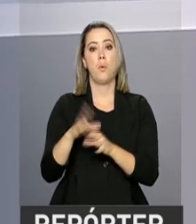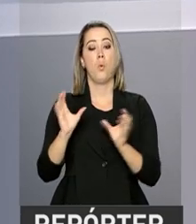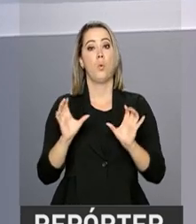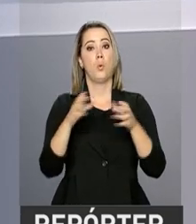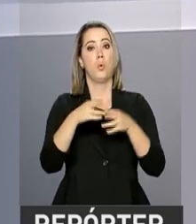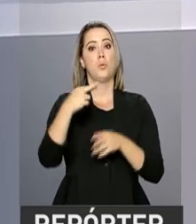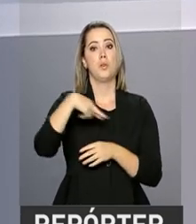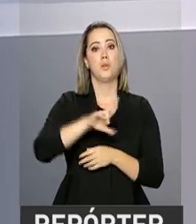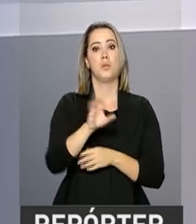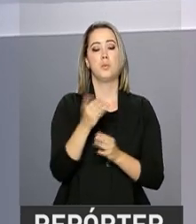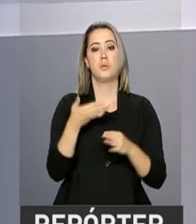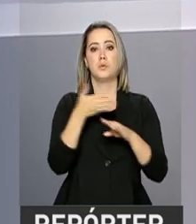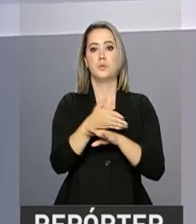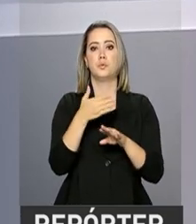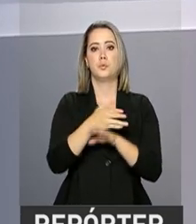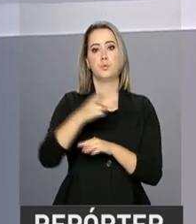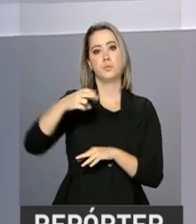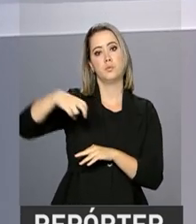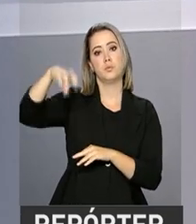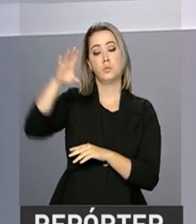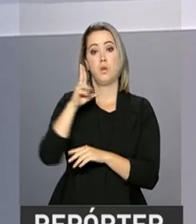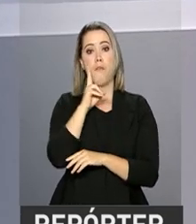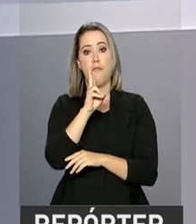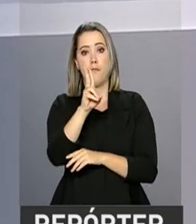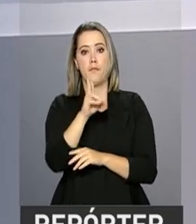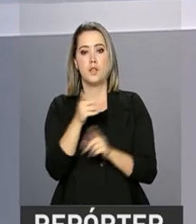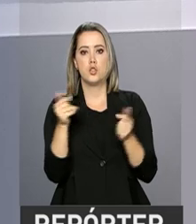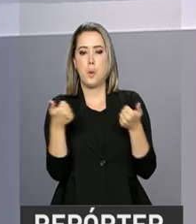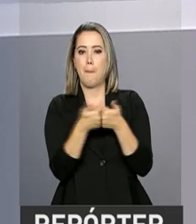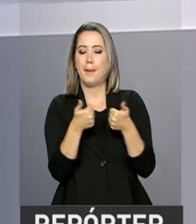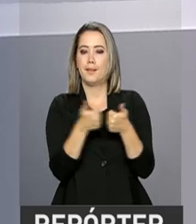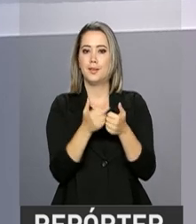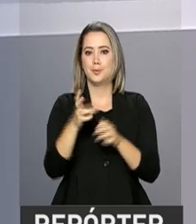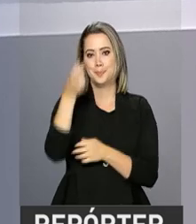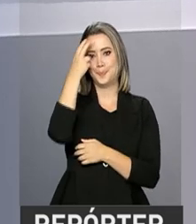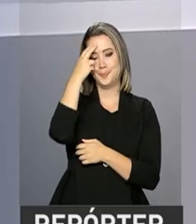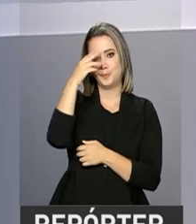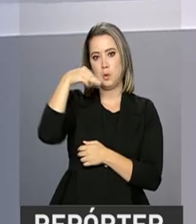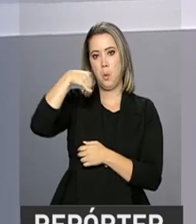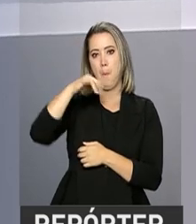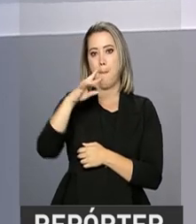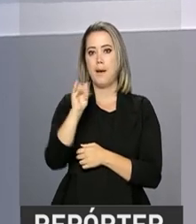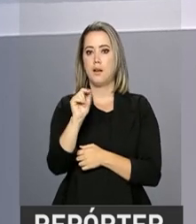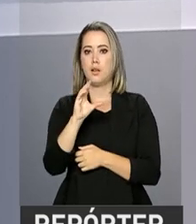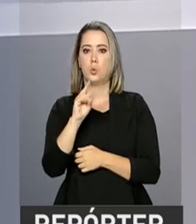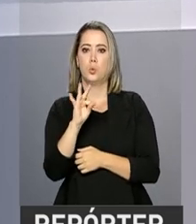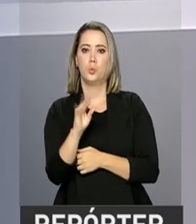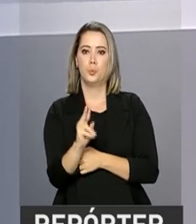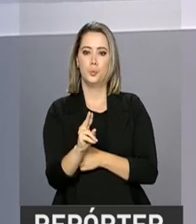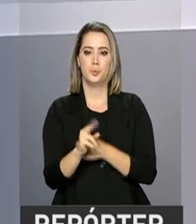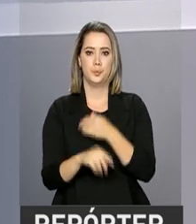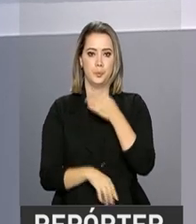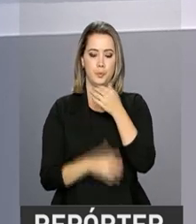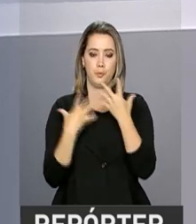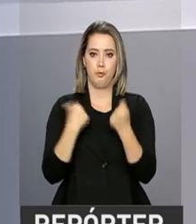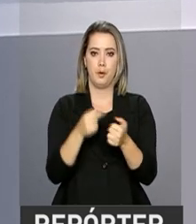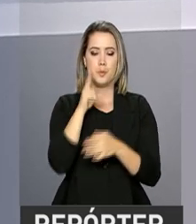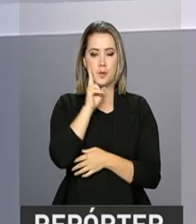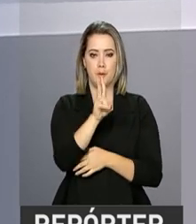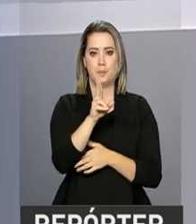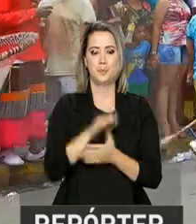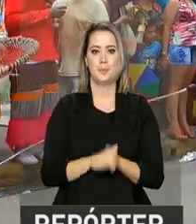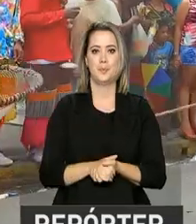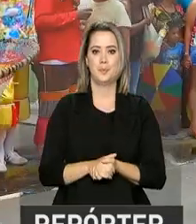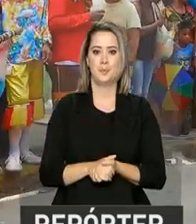NBR foi até o interior nordestino ver de perto uma dessas manifestações culturais, o maracatu. Vamos acompanhar?